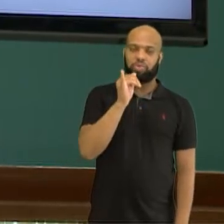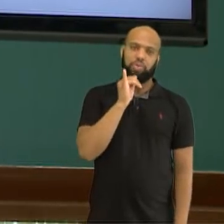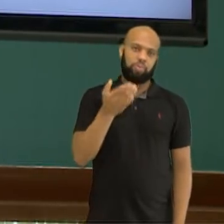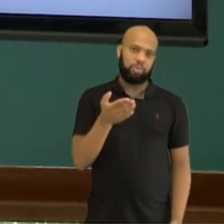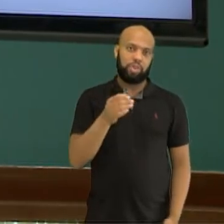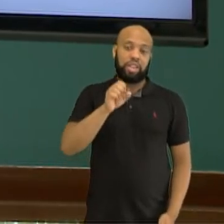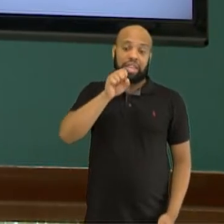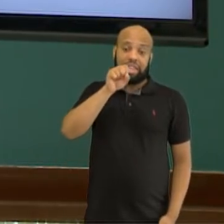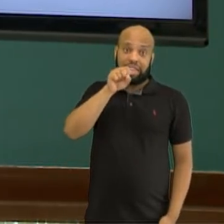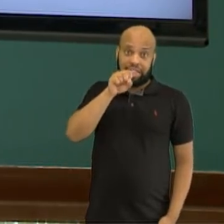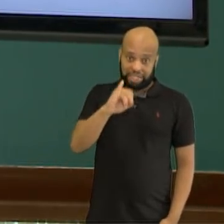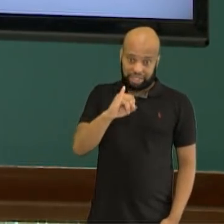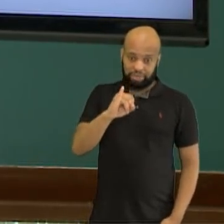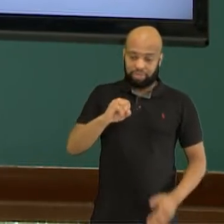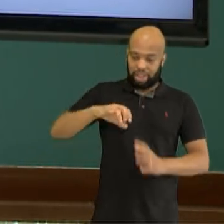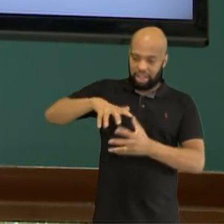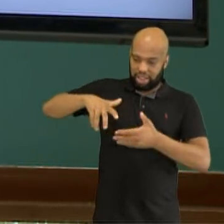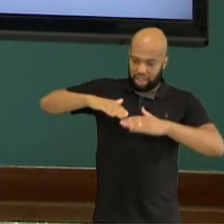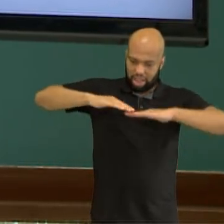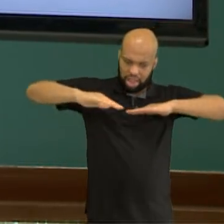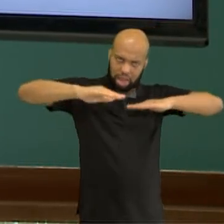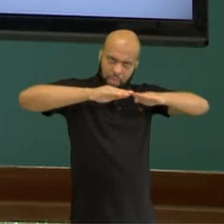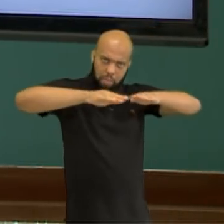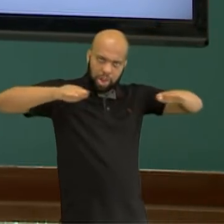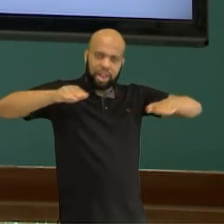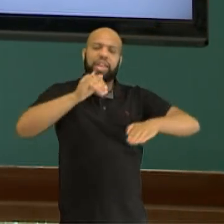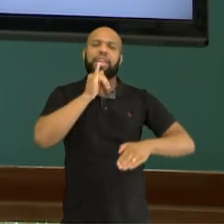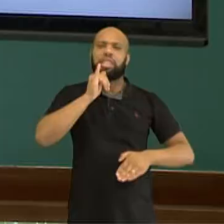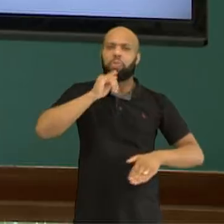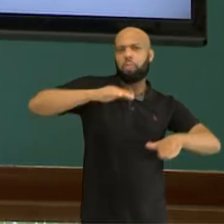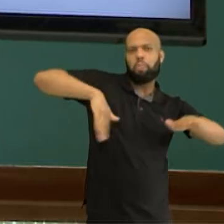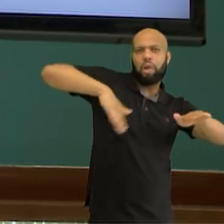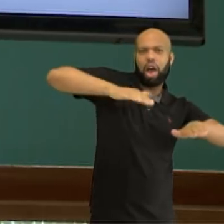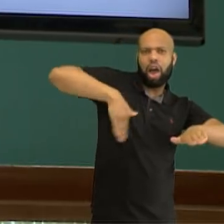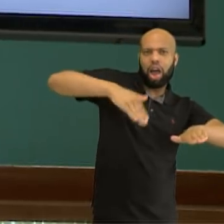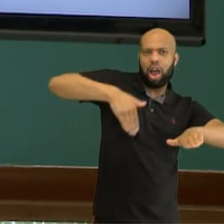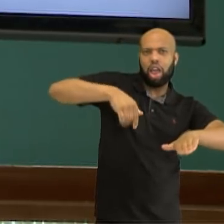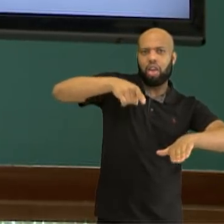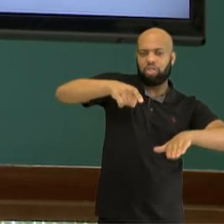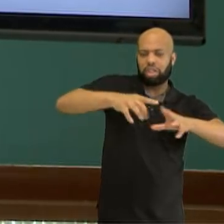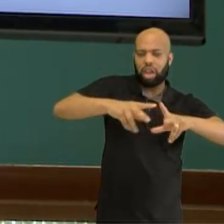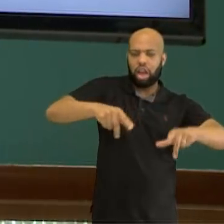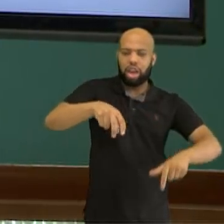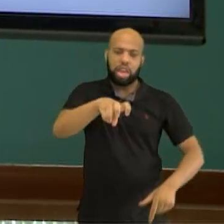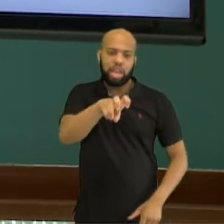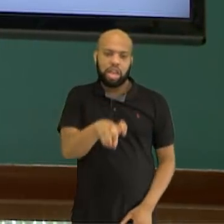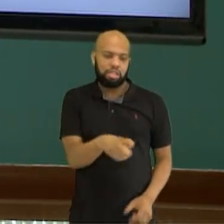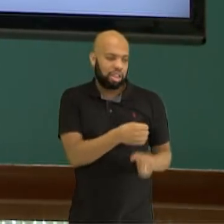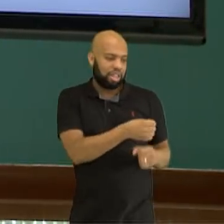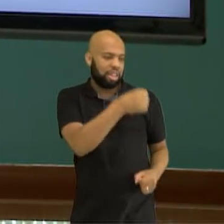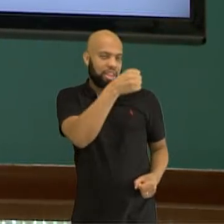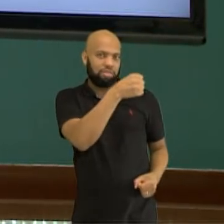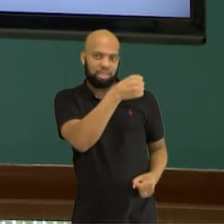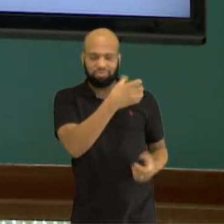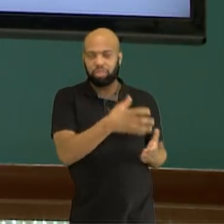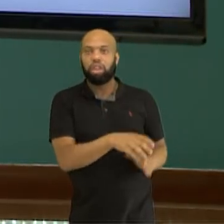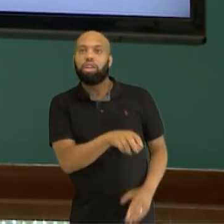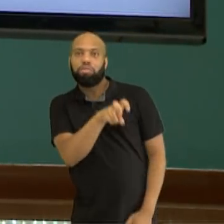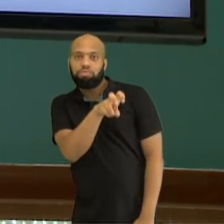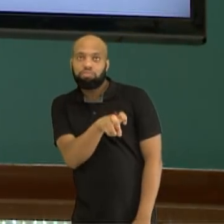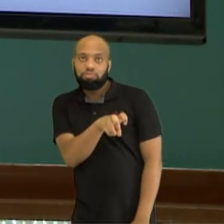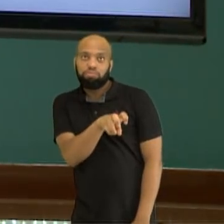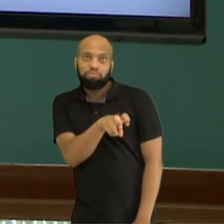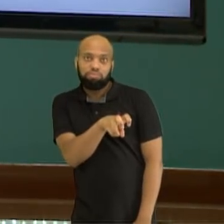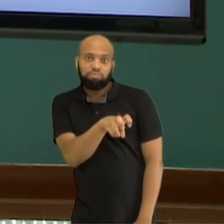navios, ao sumirem, quando você vai lá na praia, por exemplo, e fica sentadinho na areia, observando o oceano à sua